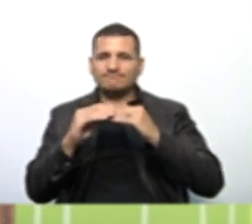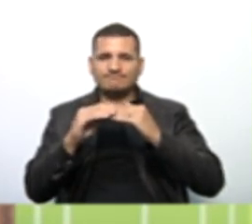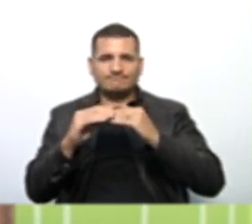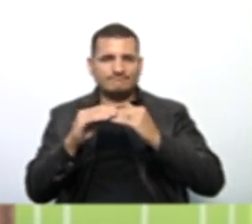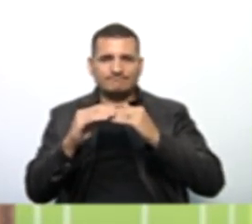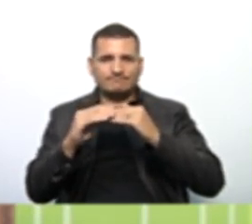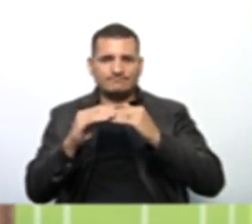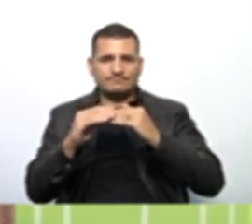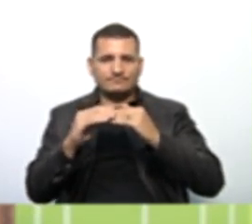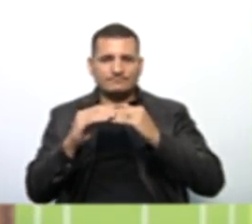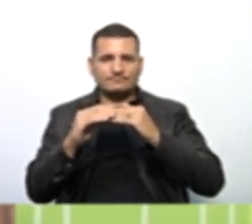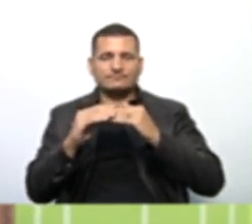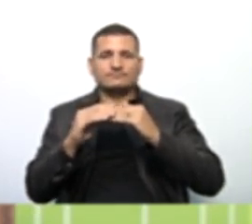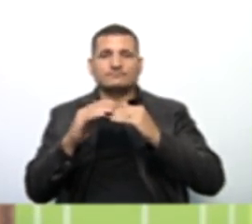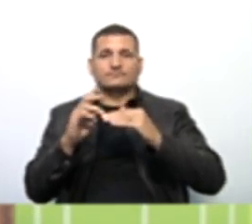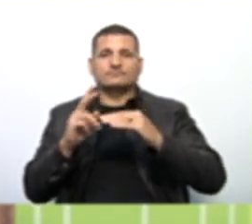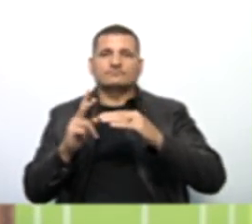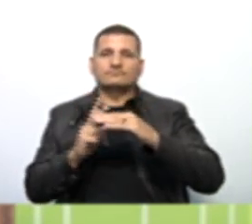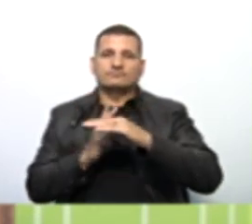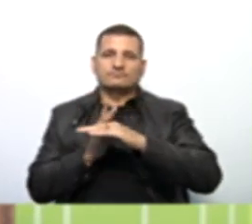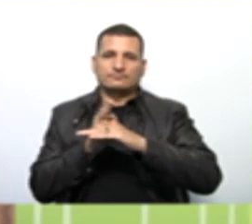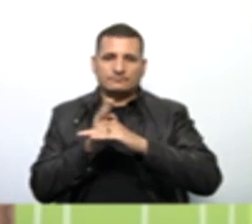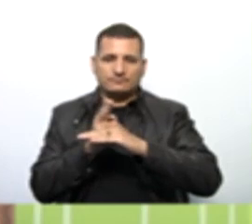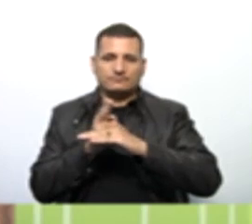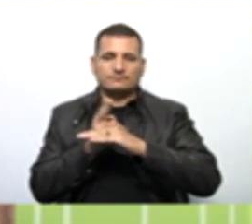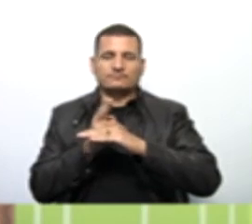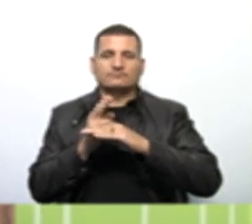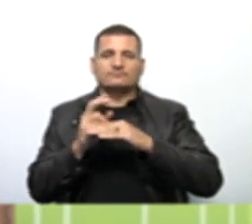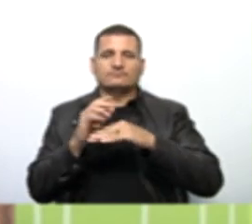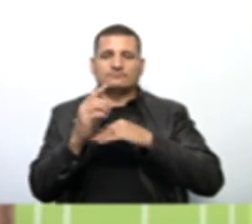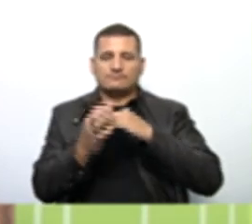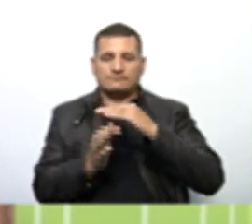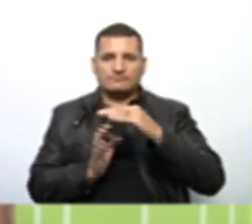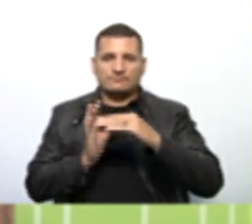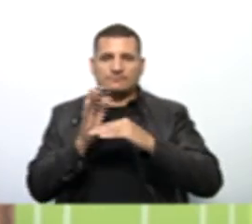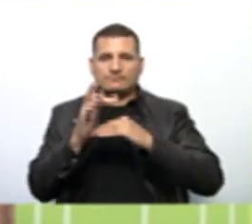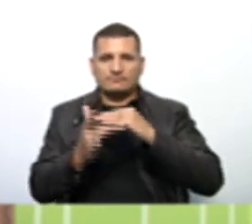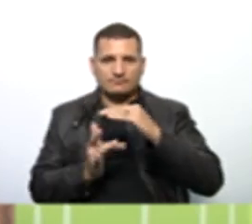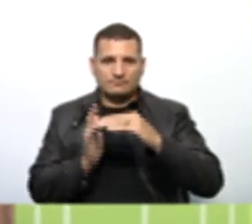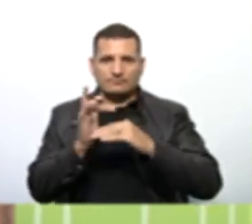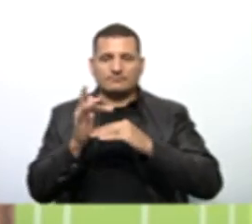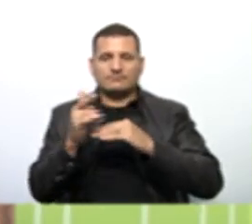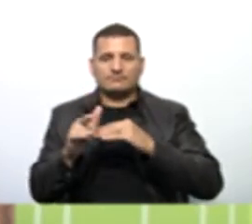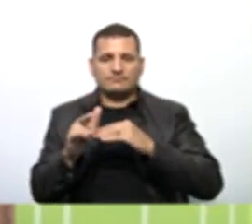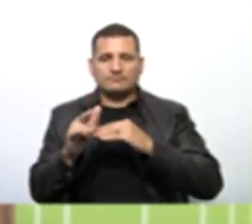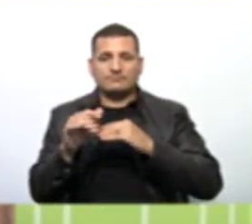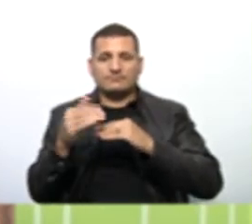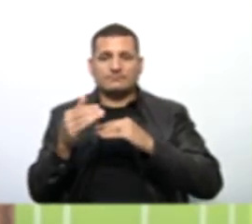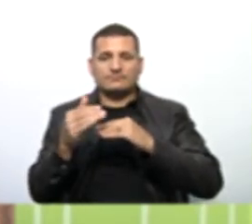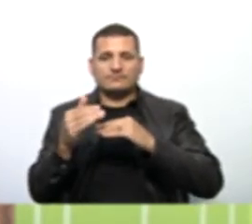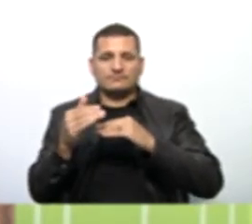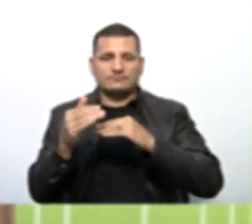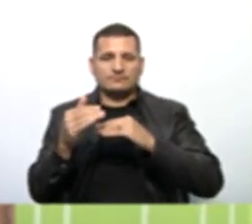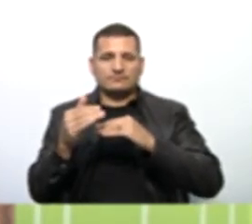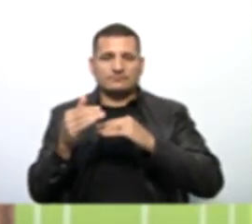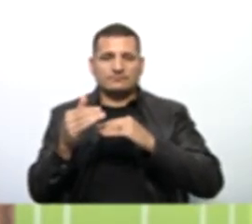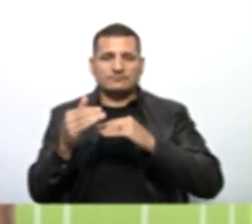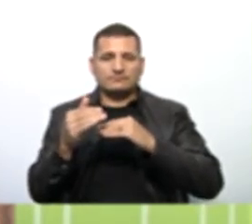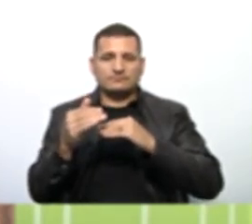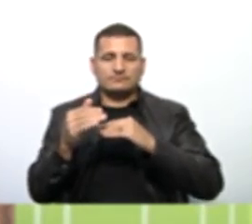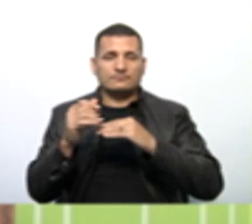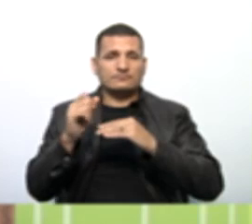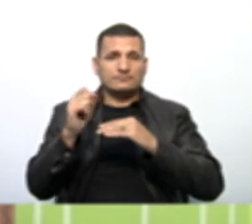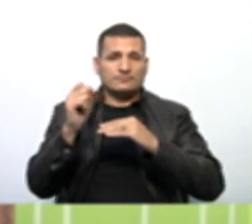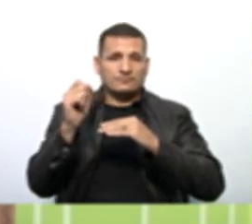como tirar mais vou ter que cortar e fazer tudo de novo então o ideal pessoal é que essa parte em azul que a